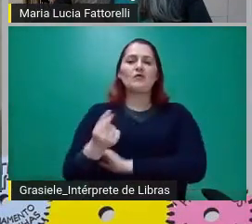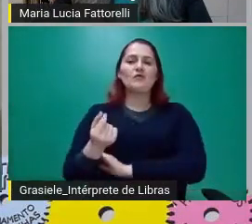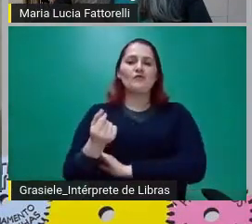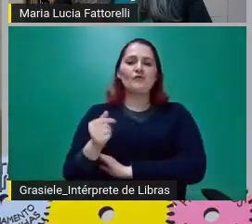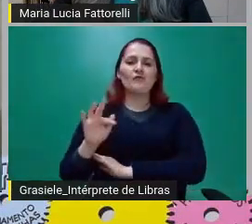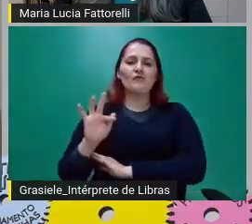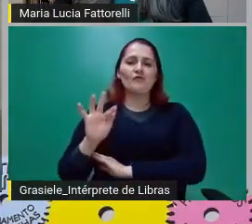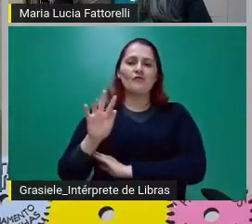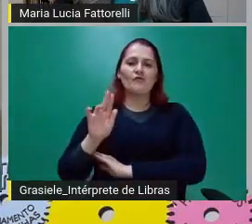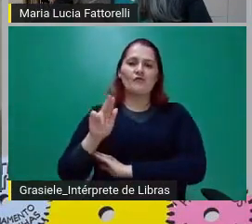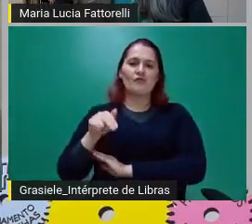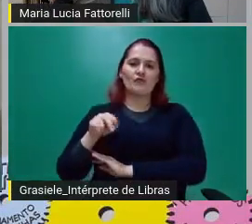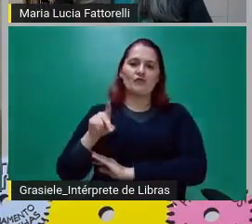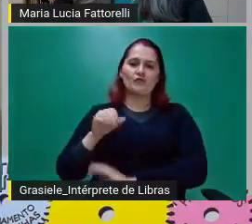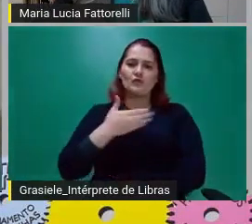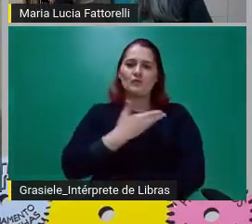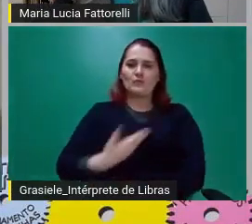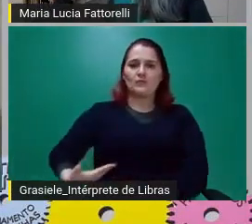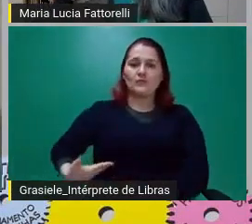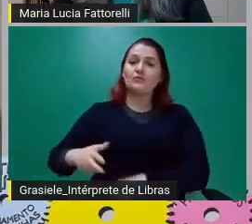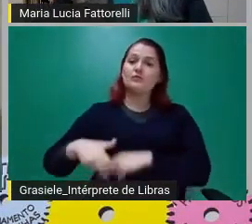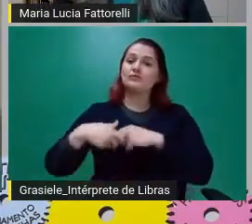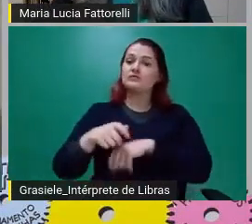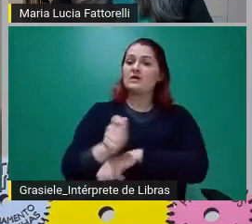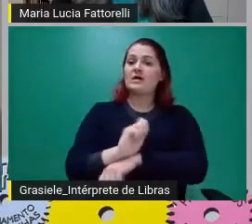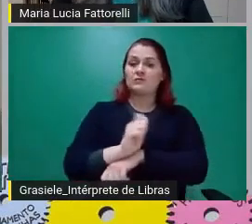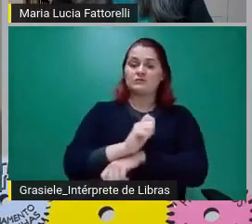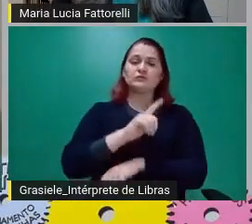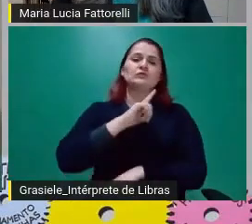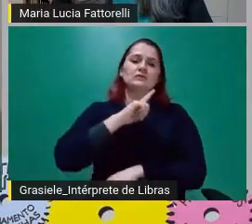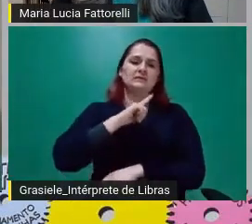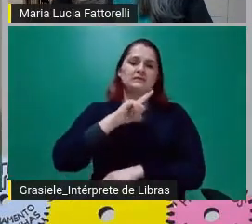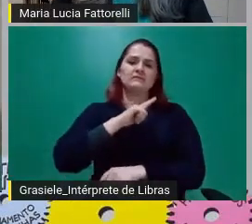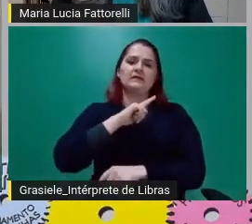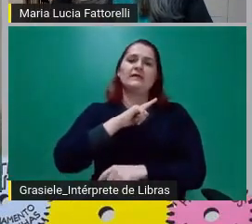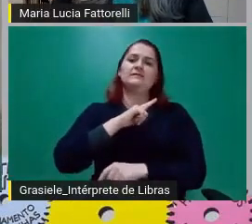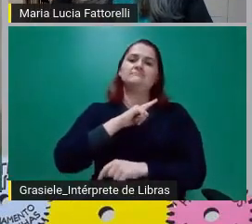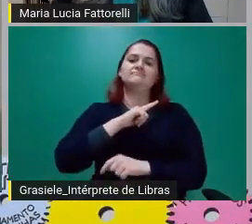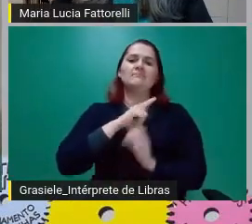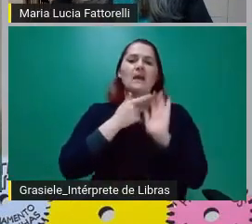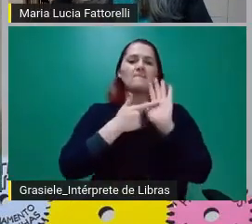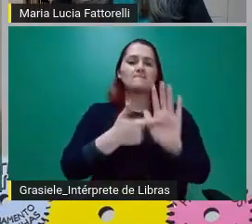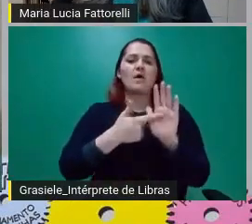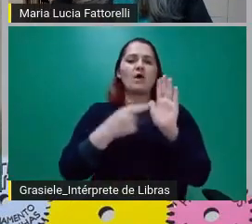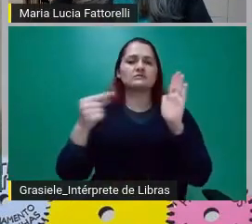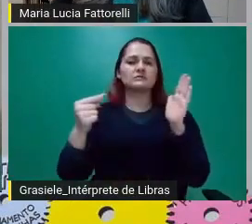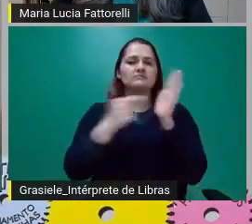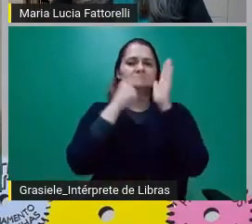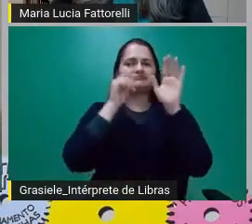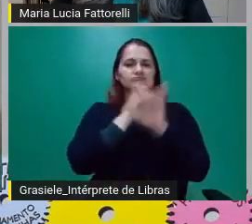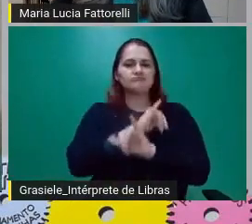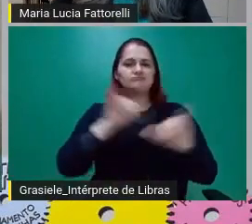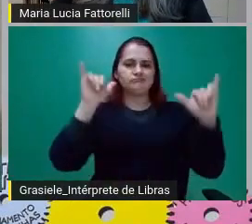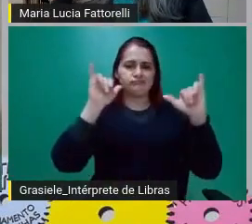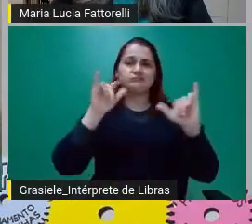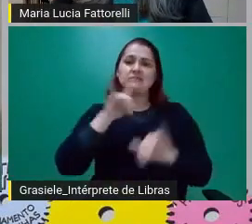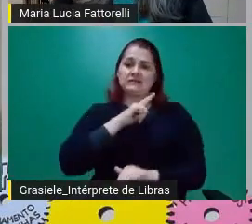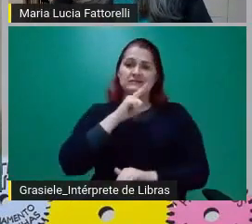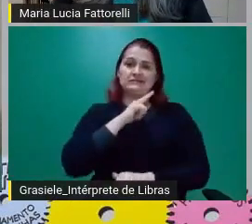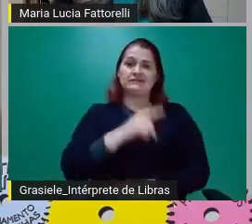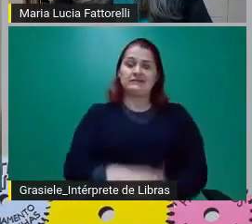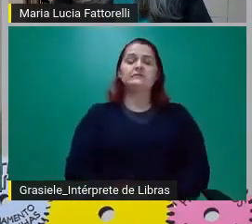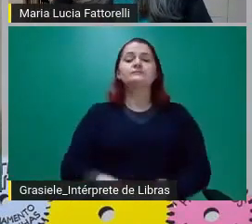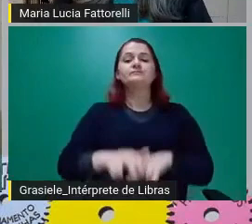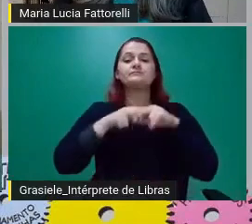nesse processo que a auditoria tem denunciado, né? É